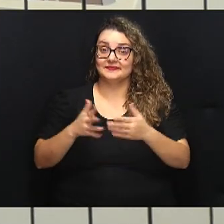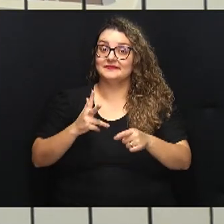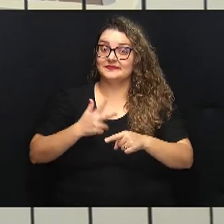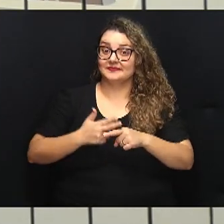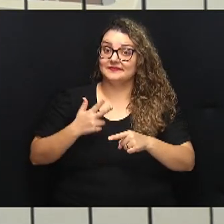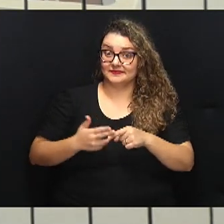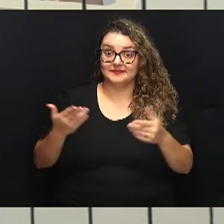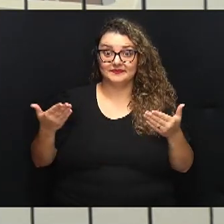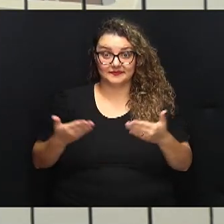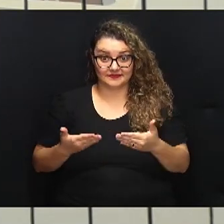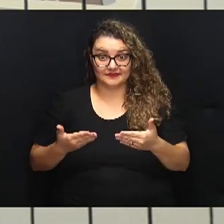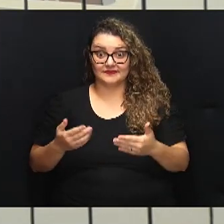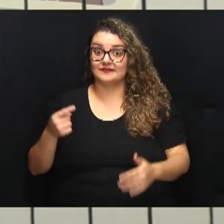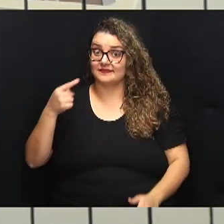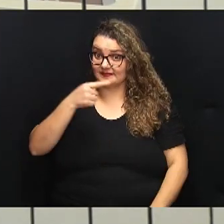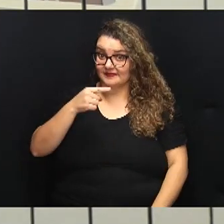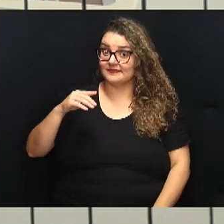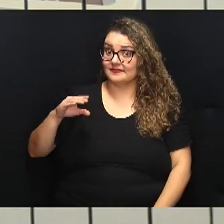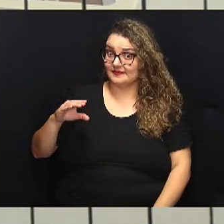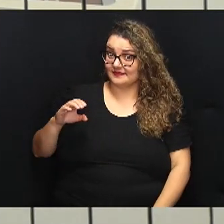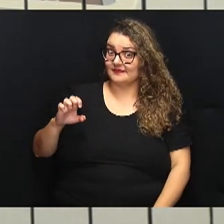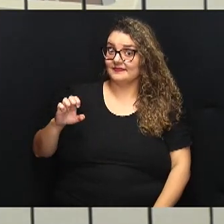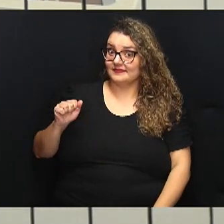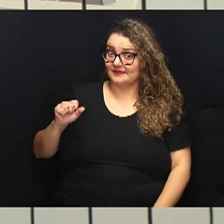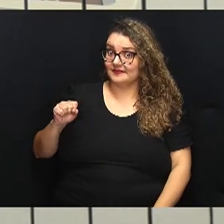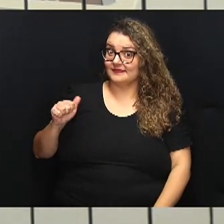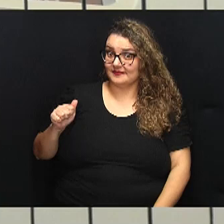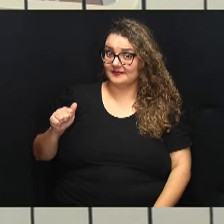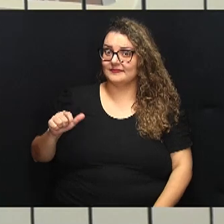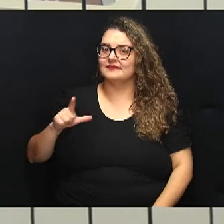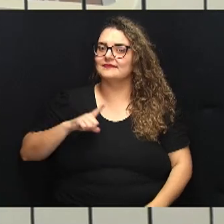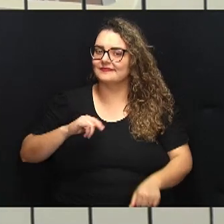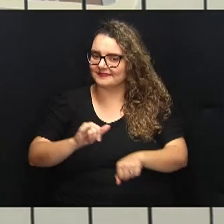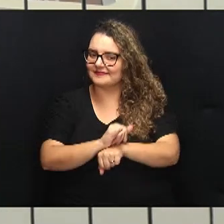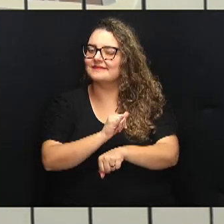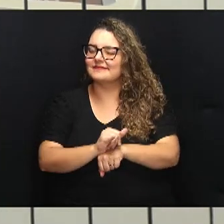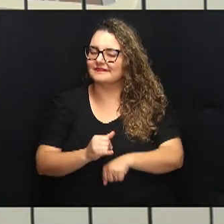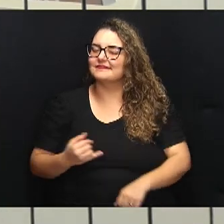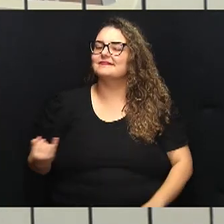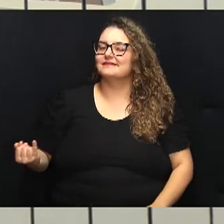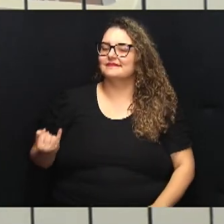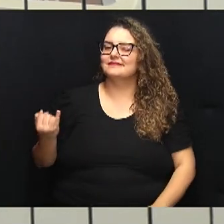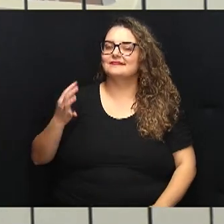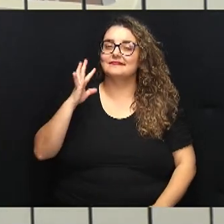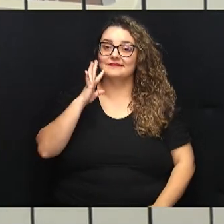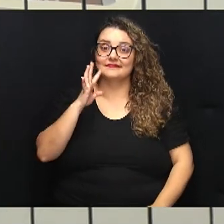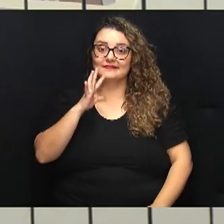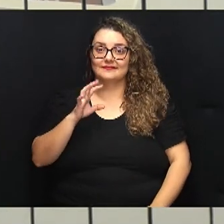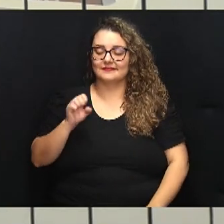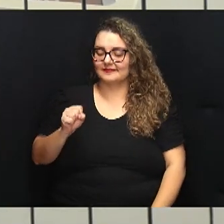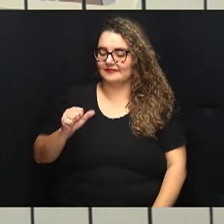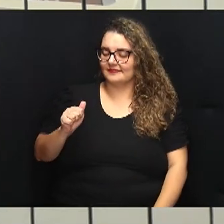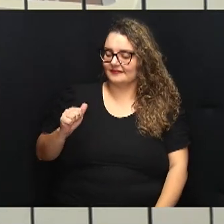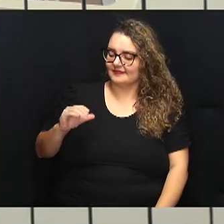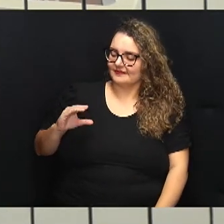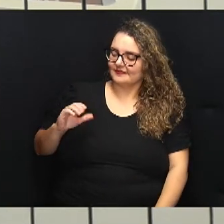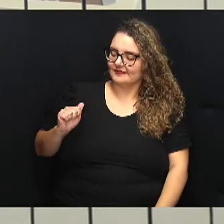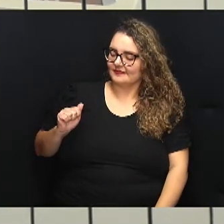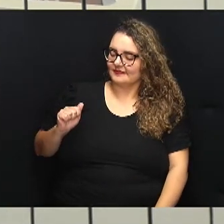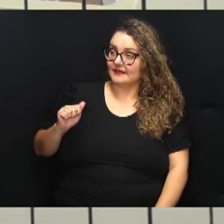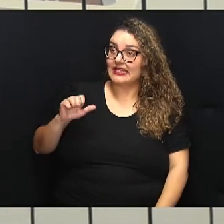de hoje lá da Ceasa, viu? Porque eles têm uma ferramenta muito interessante chamada sacolômetro, que